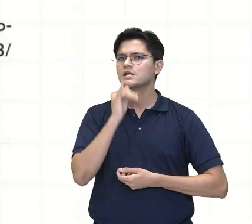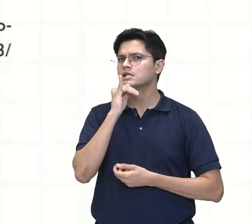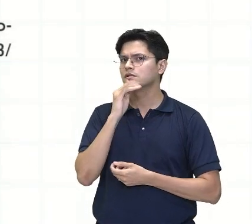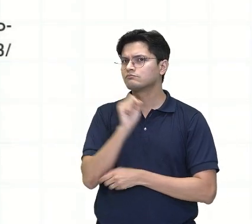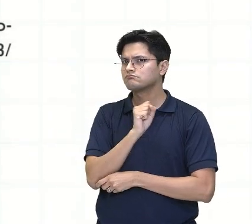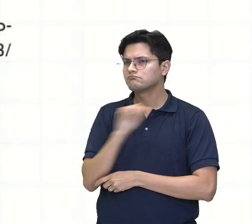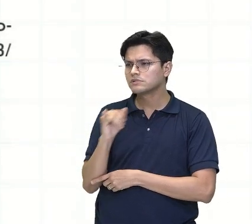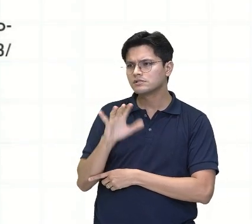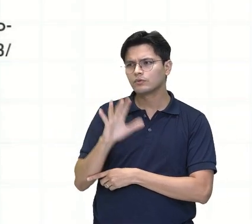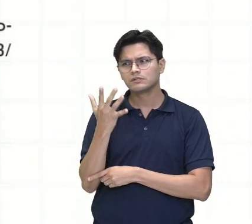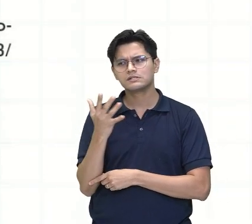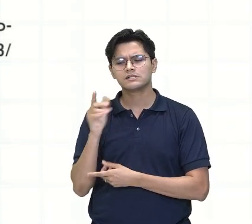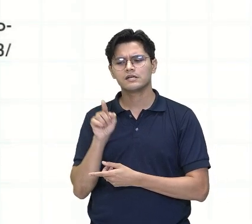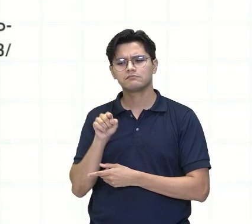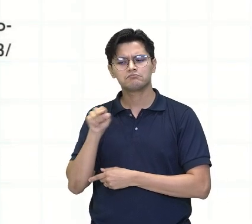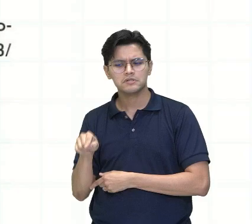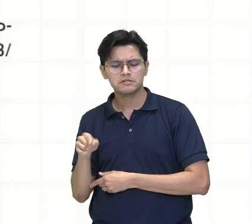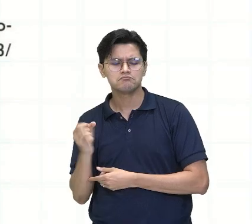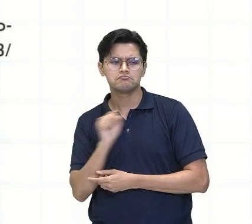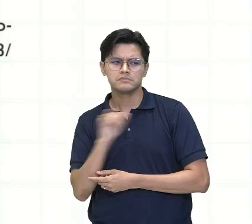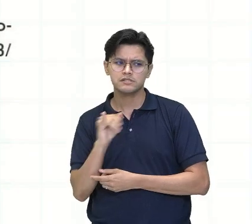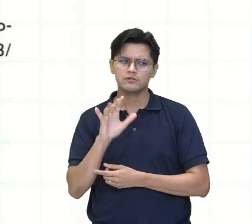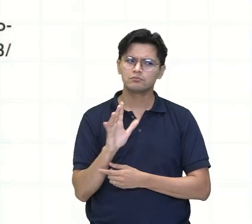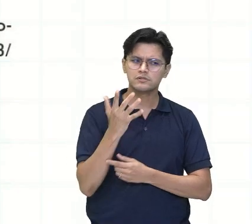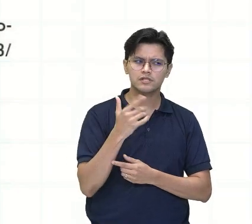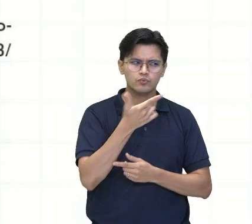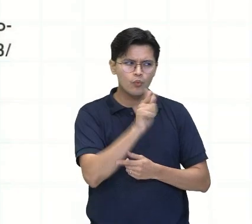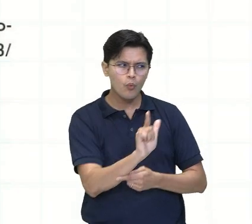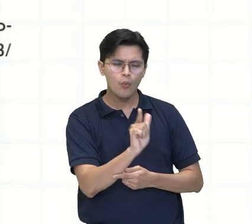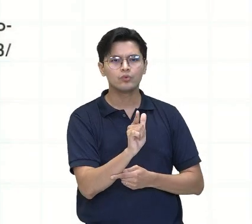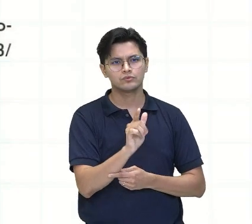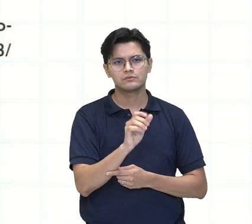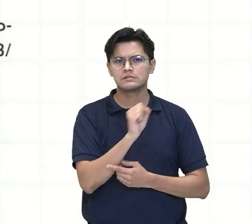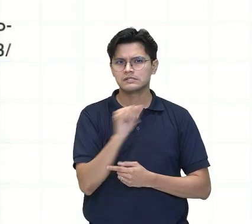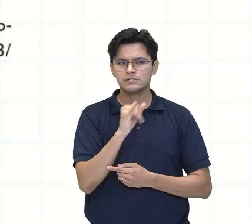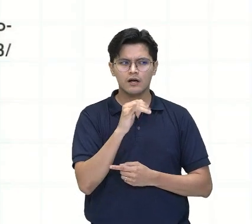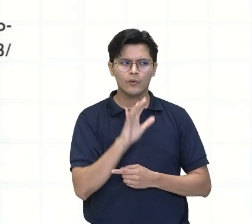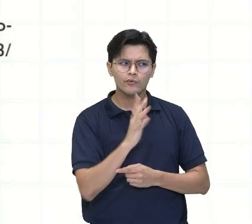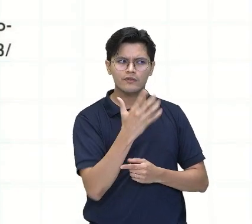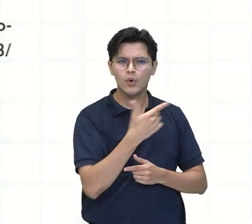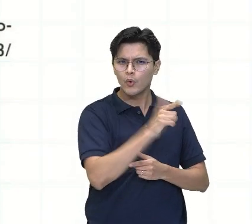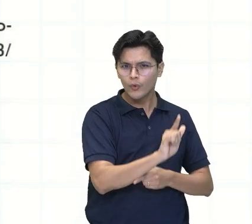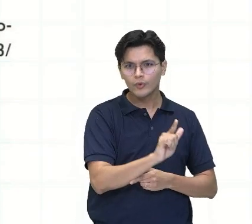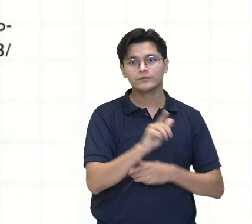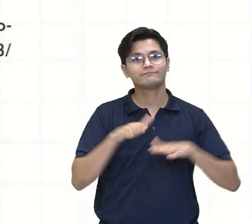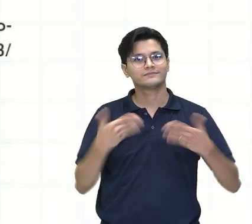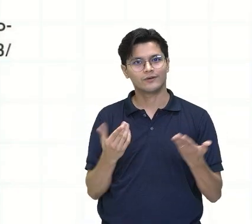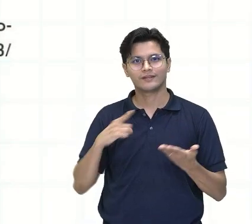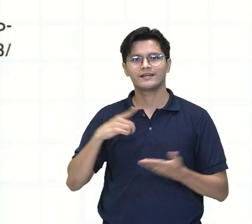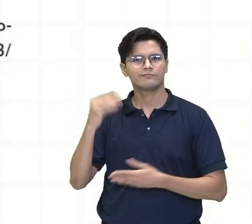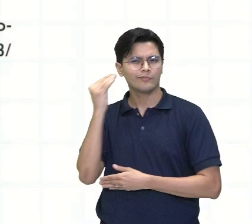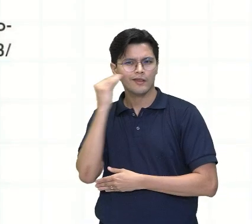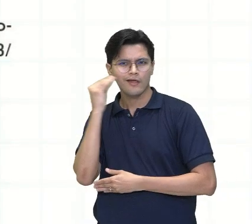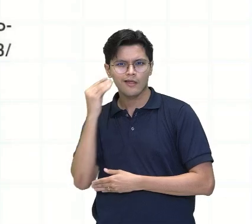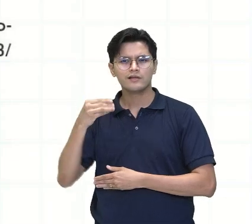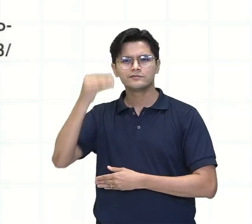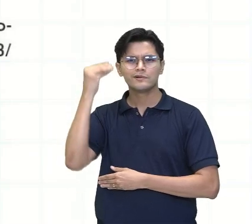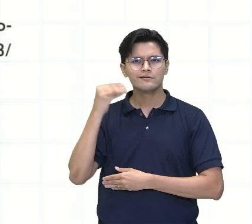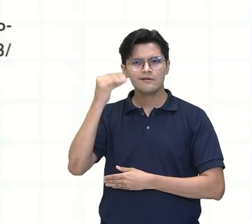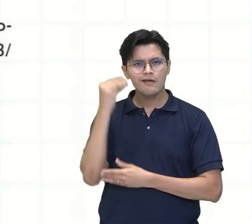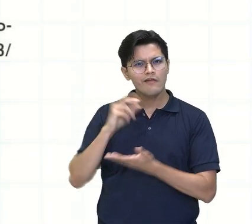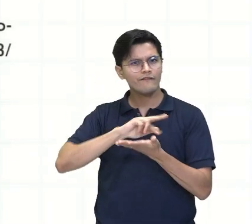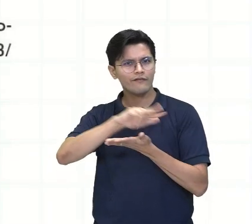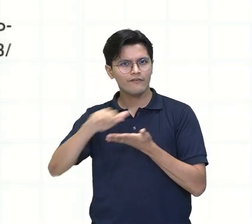o resultado é esse. E se mudar isso? Então, ele foi ali testando de todas as maneiras, e aí quando